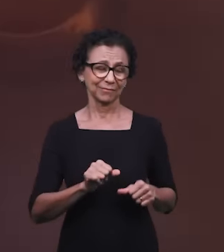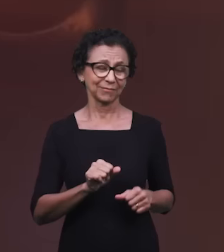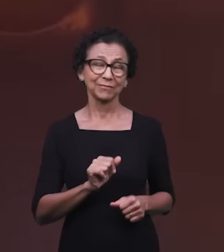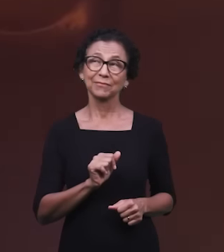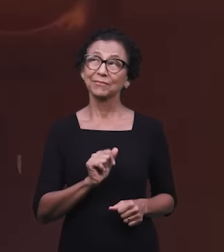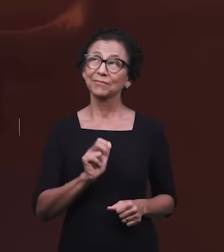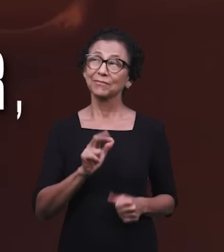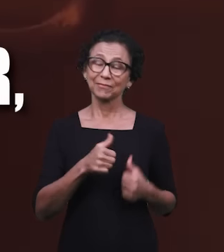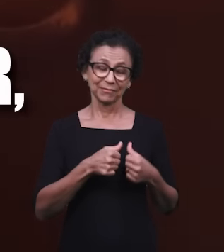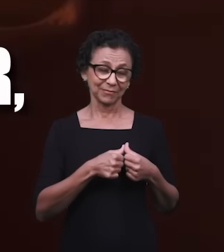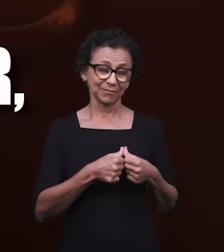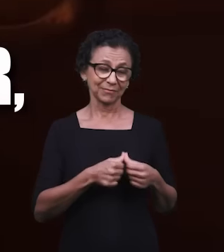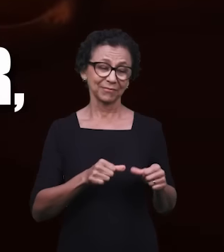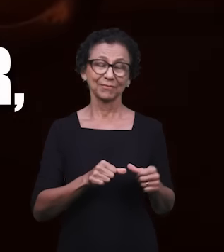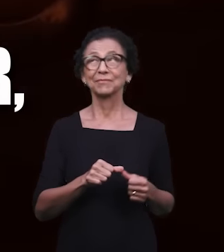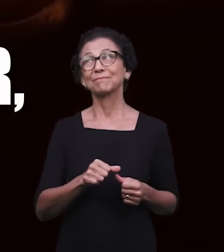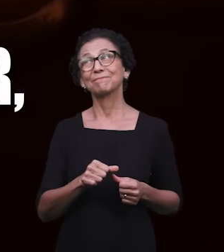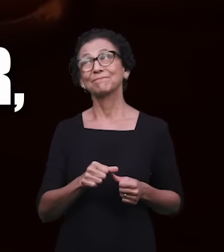Fica,